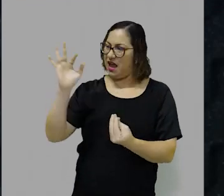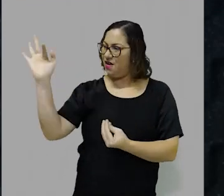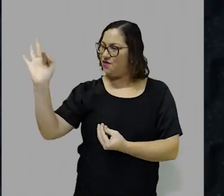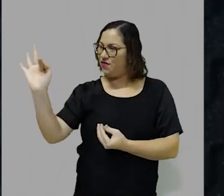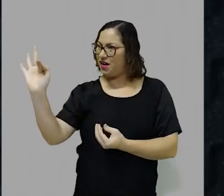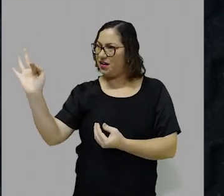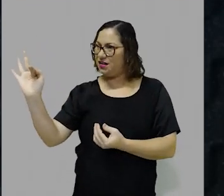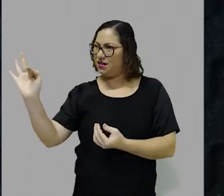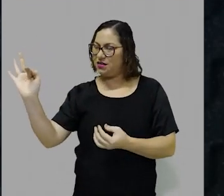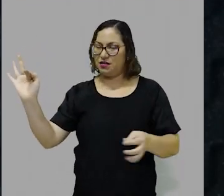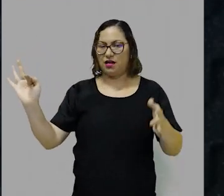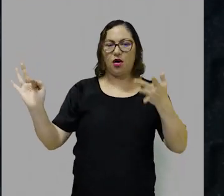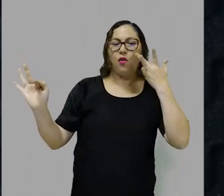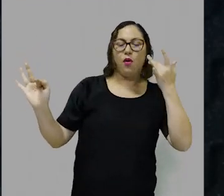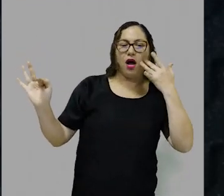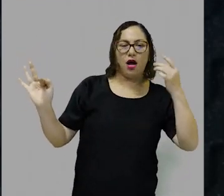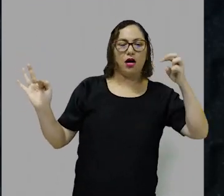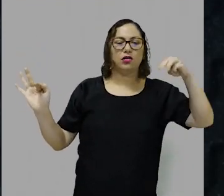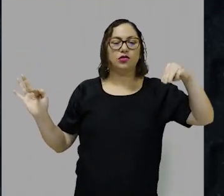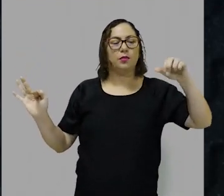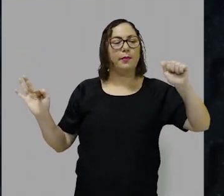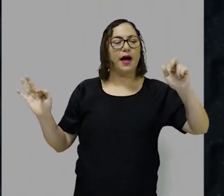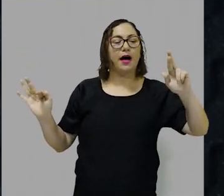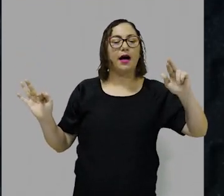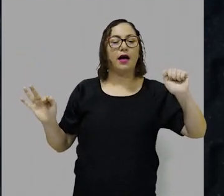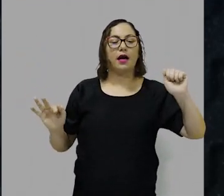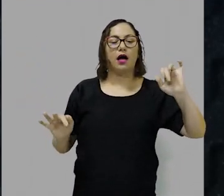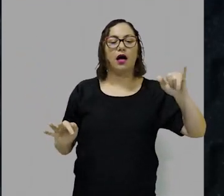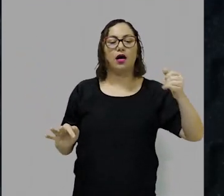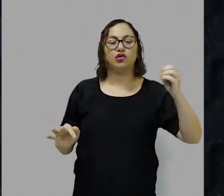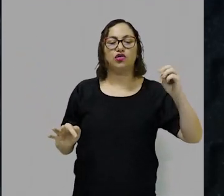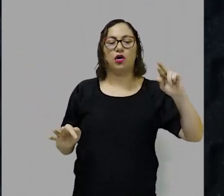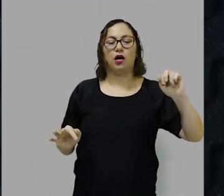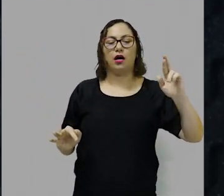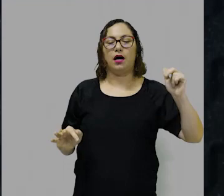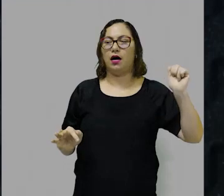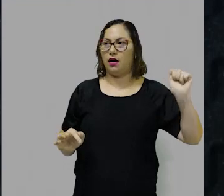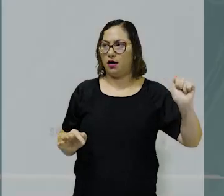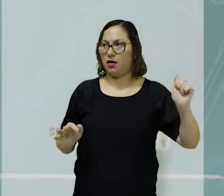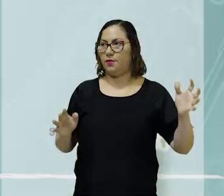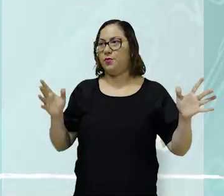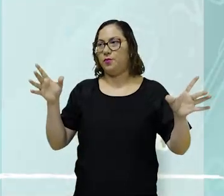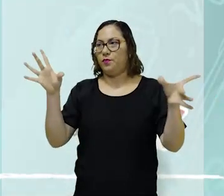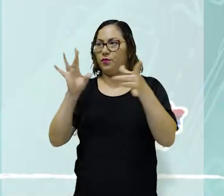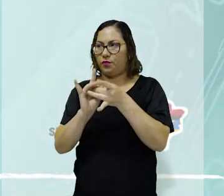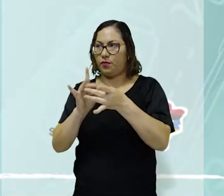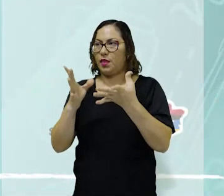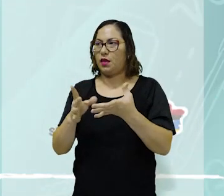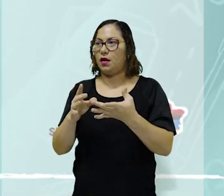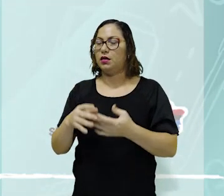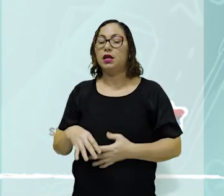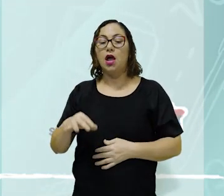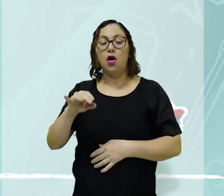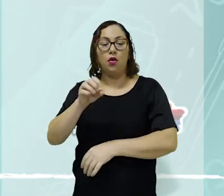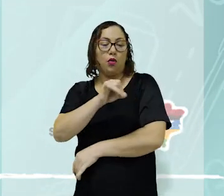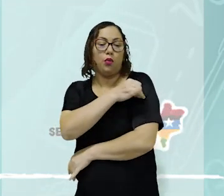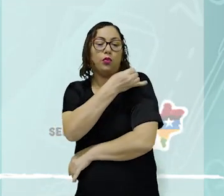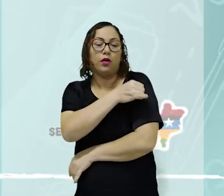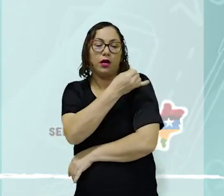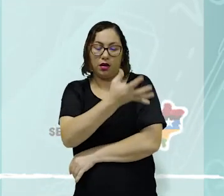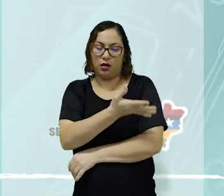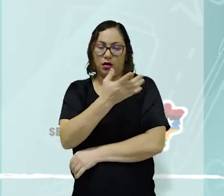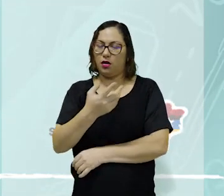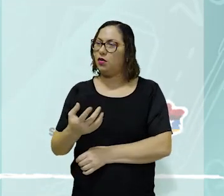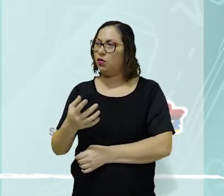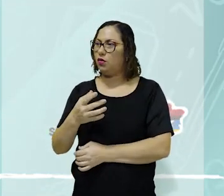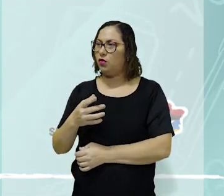com a arte marajoara. Eu já ouvi falar disso. Aquela mais geométrica. No Rio de Janeiro, a confeitaria mais conhecida.